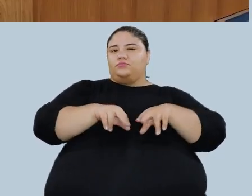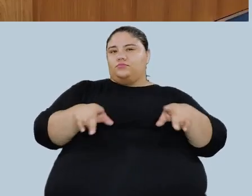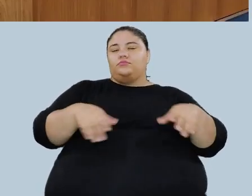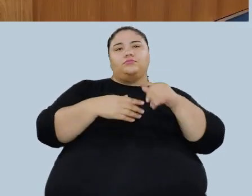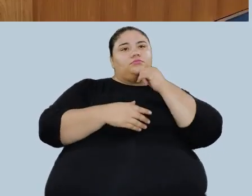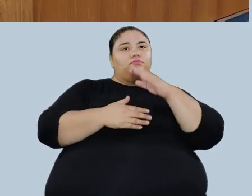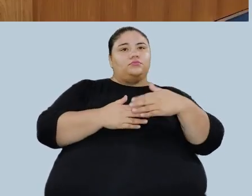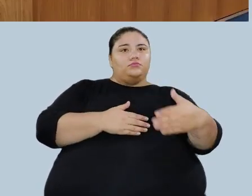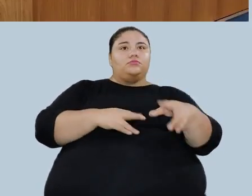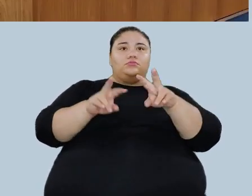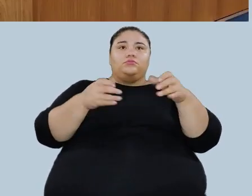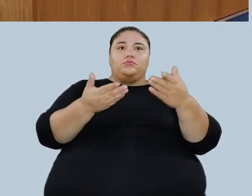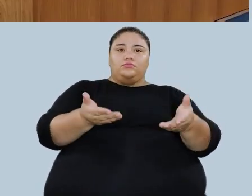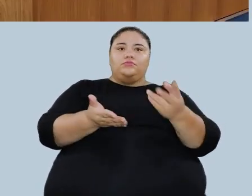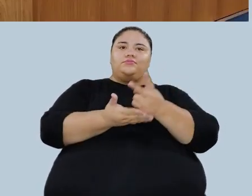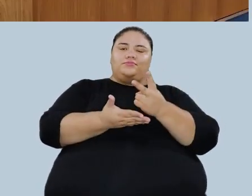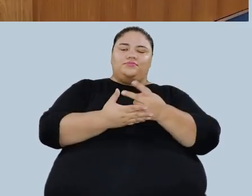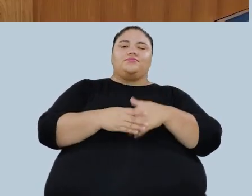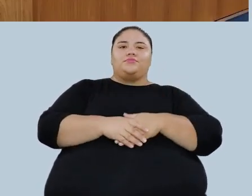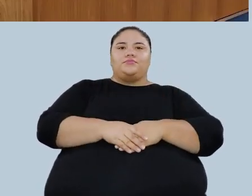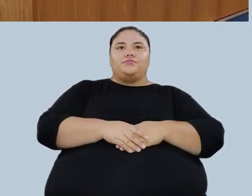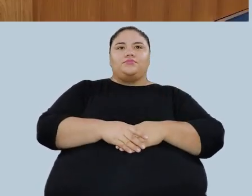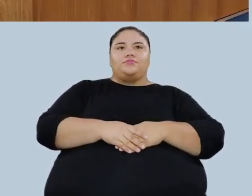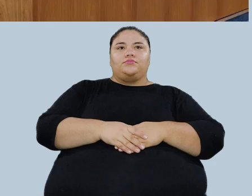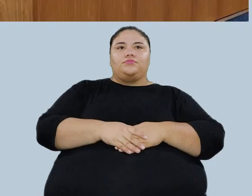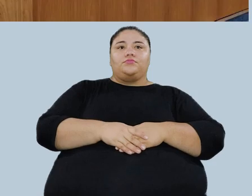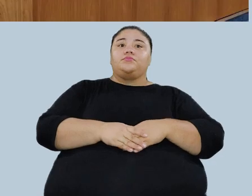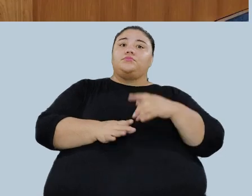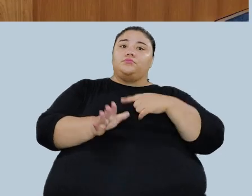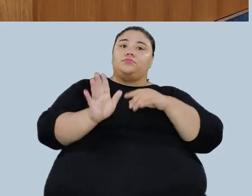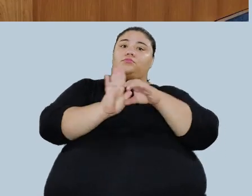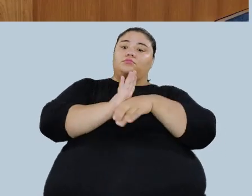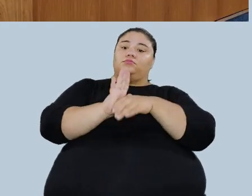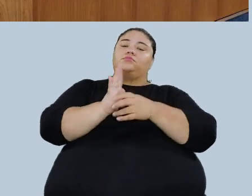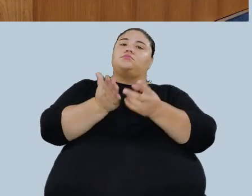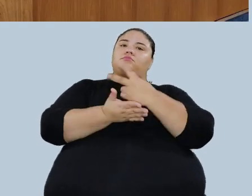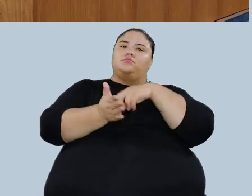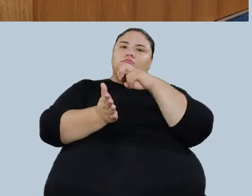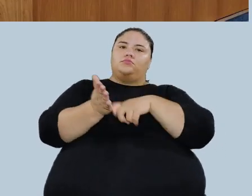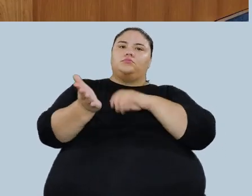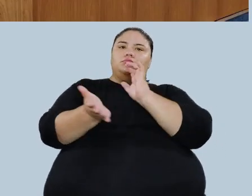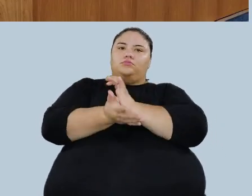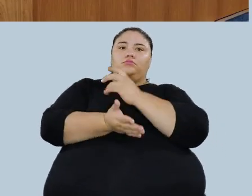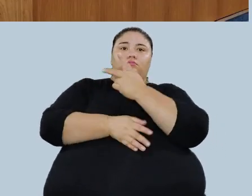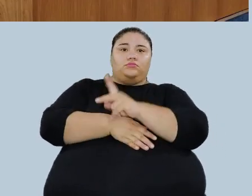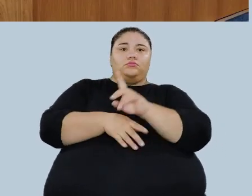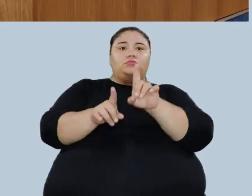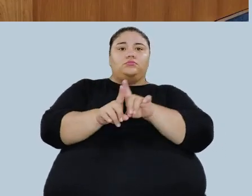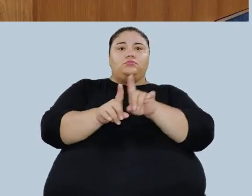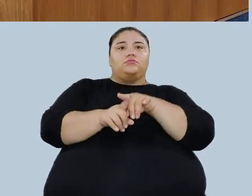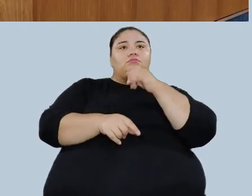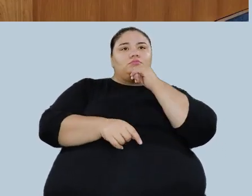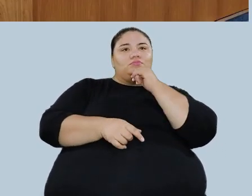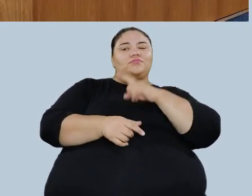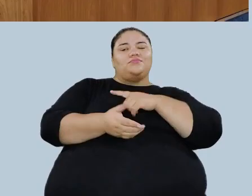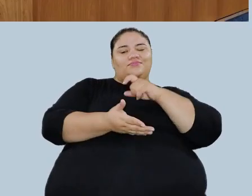discussões pela frente ainda sobre essas matérias, né? Tem um conceito tributário específico, né? Sim, sim, sim. Bom, ainda tem a taxa tributo,